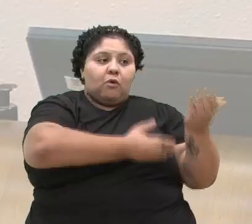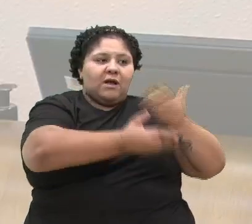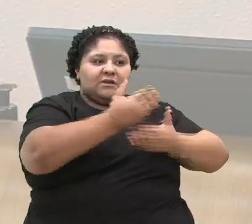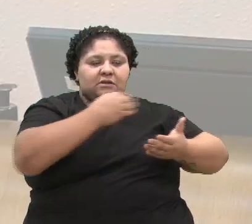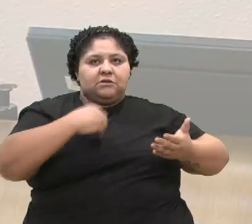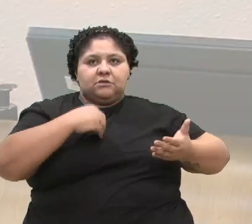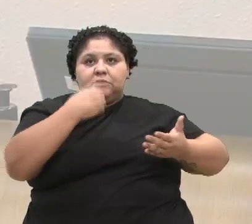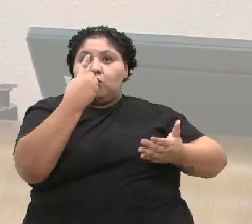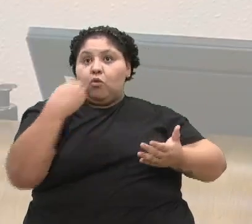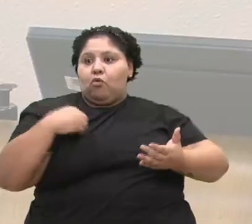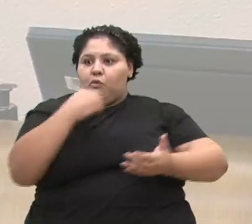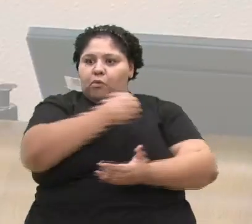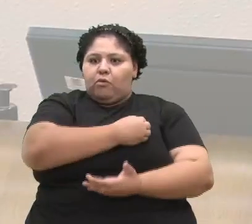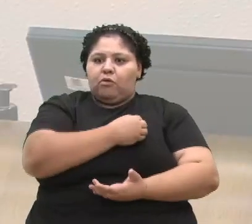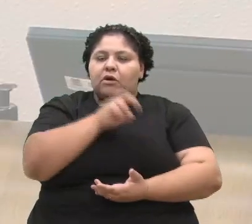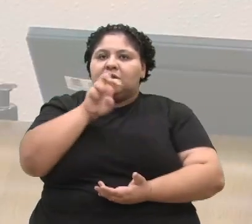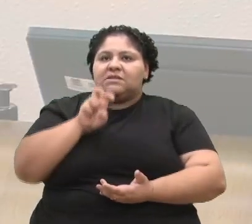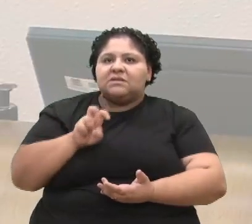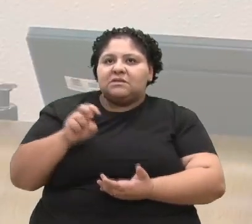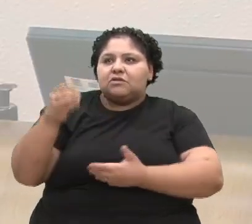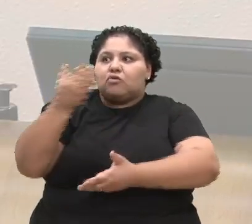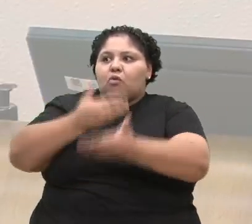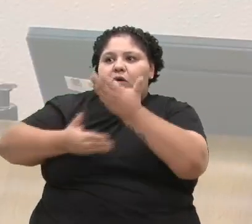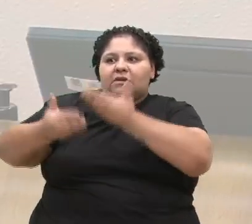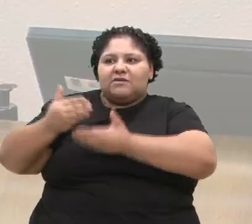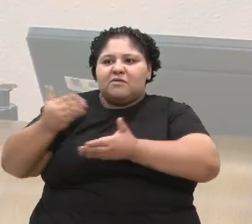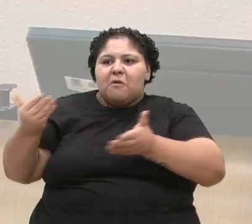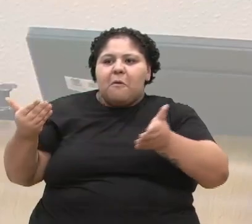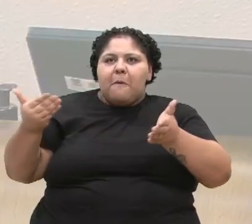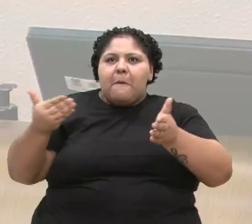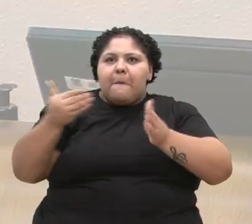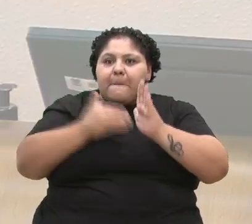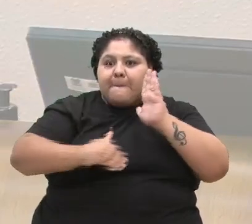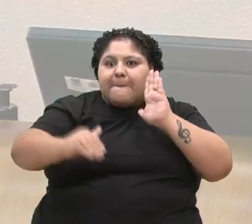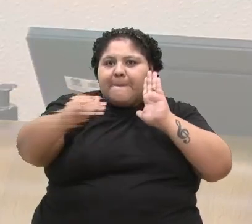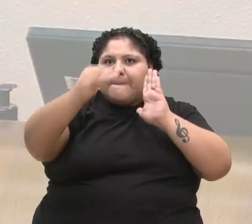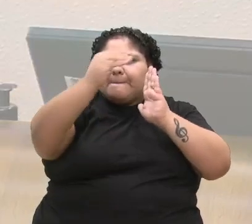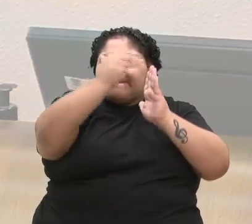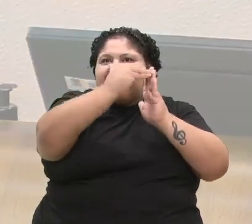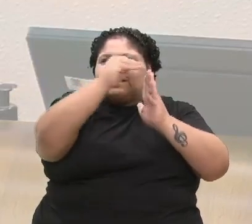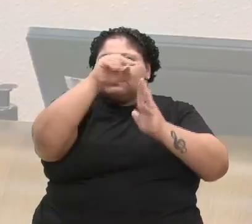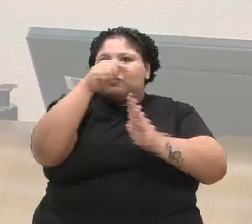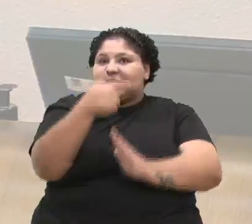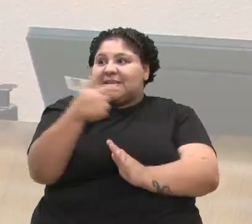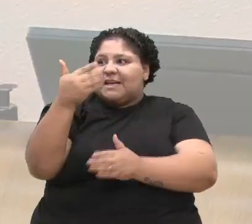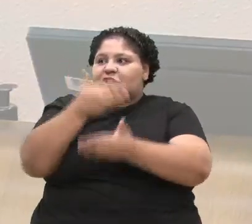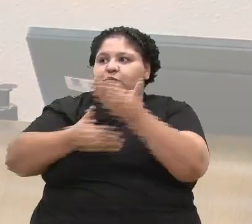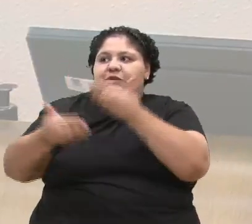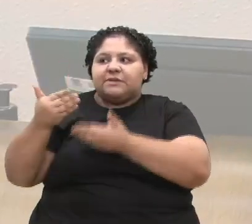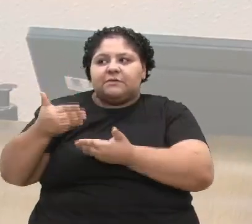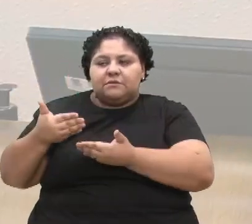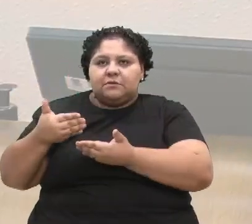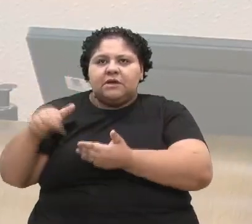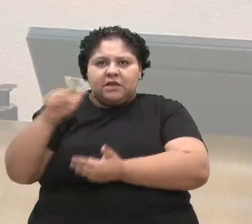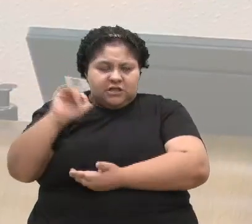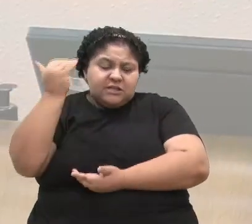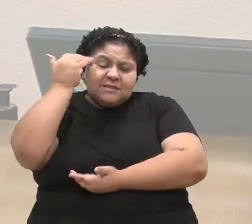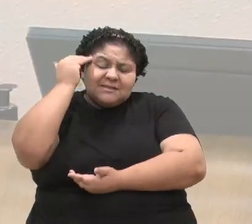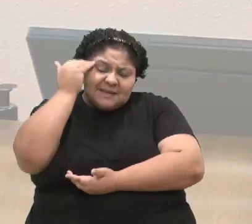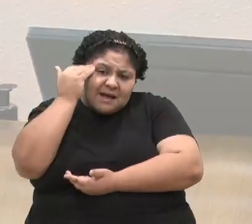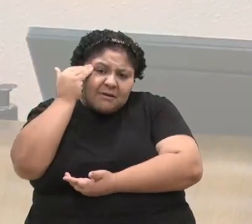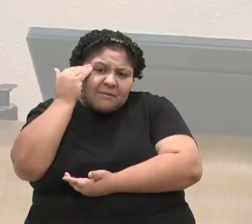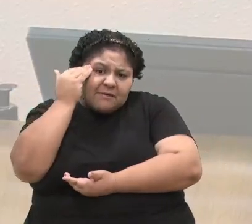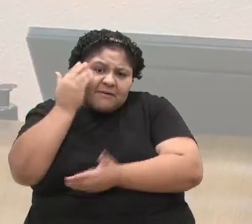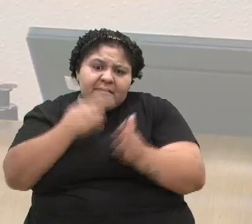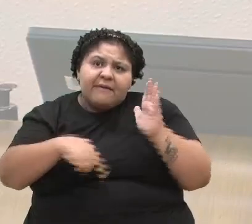médico, 5 atendimentos, no máximo 7 atendimentos. A gente sabe que isso vai resultar aonde a